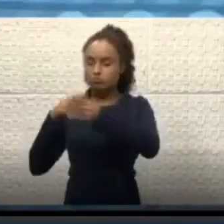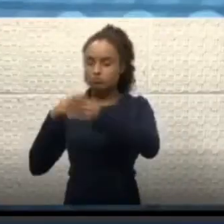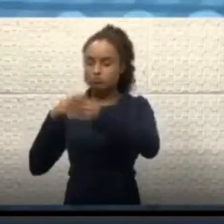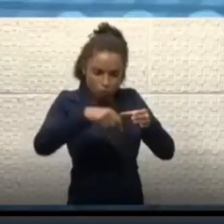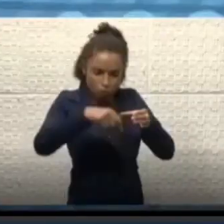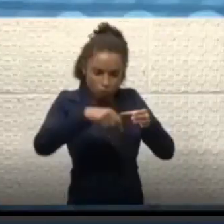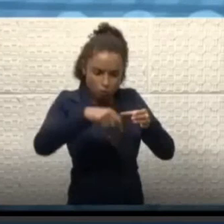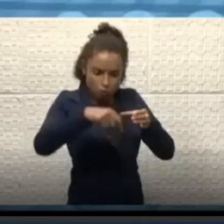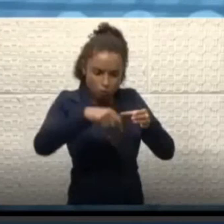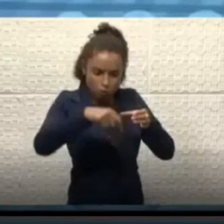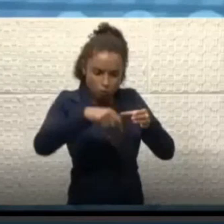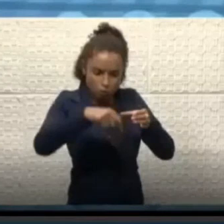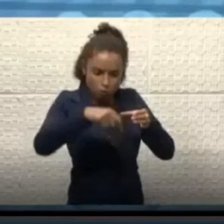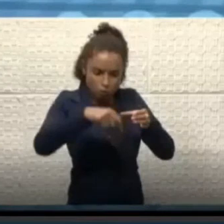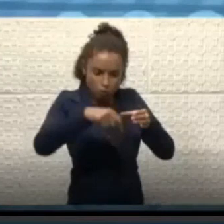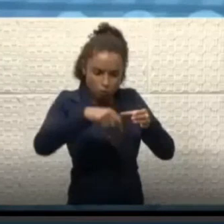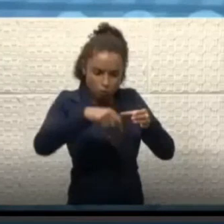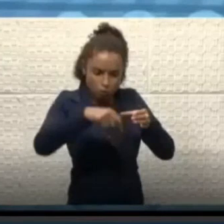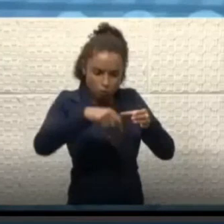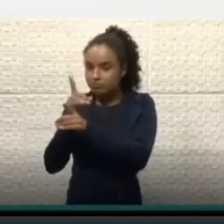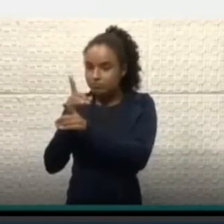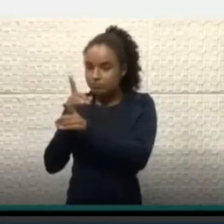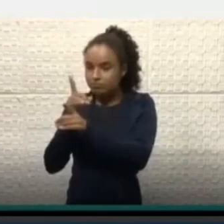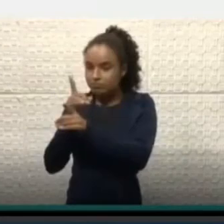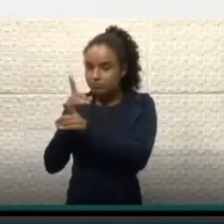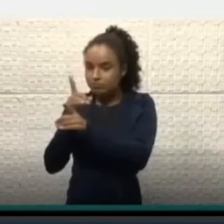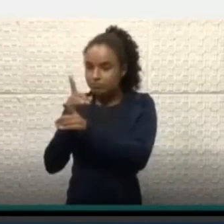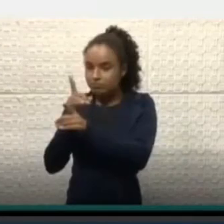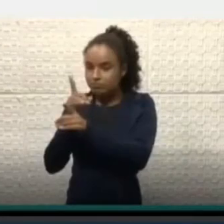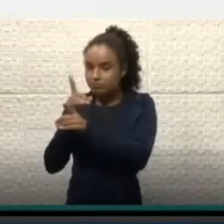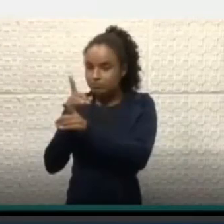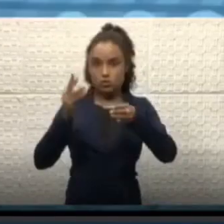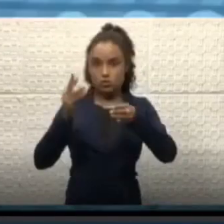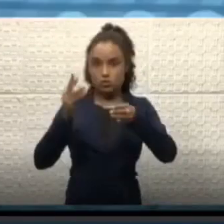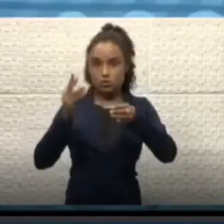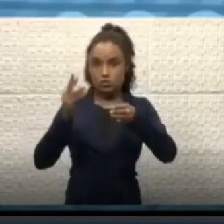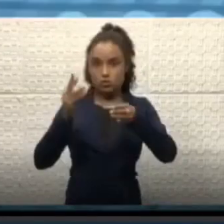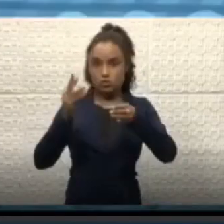ele faz todo o procedimento de novo, né? Falando acerca